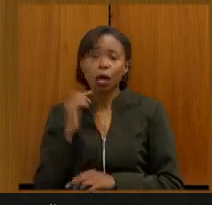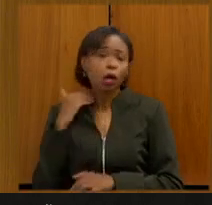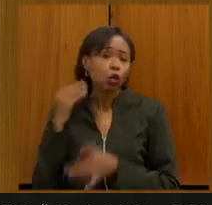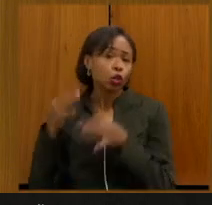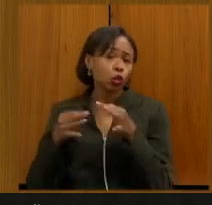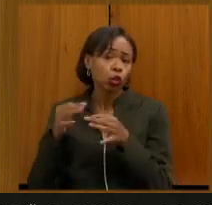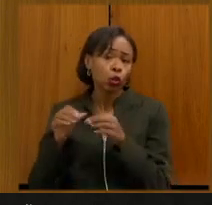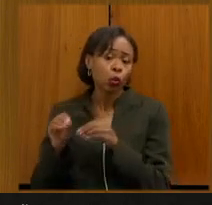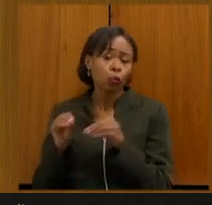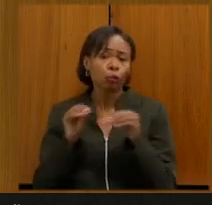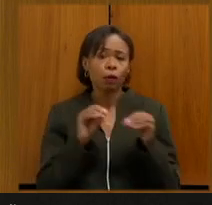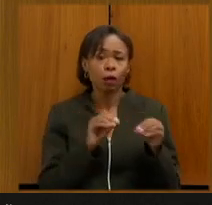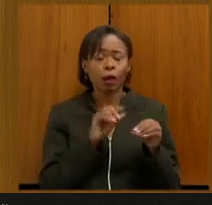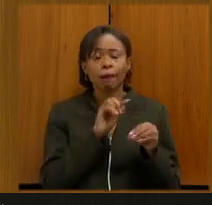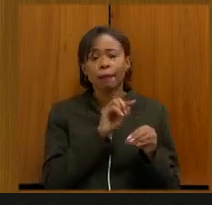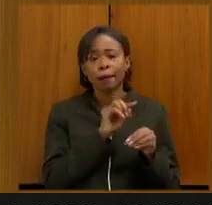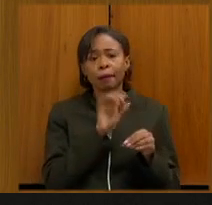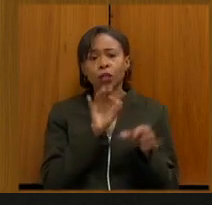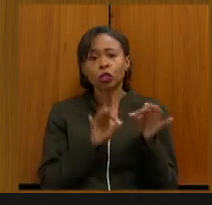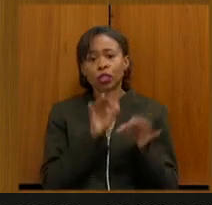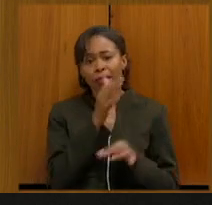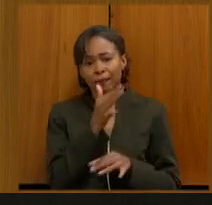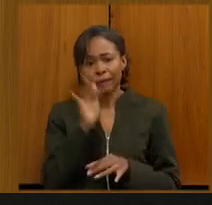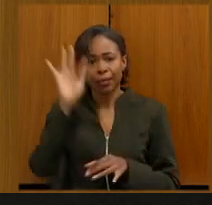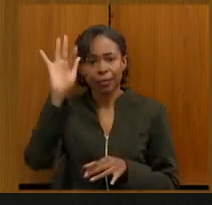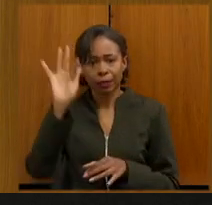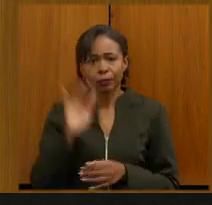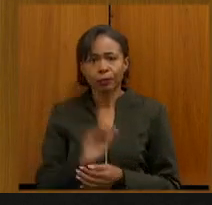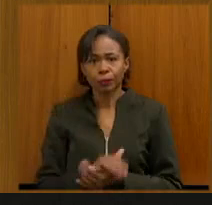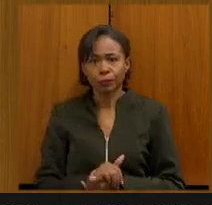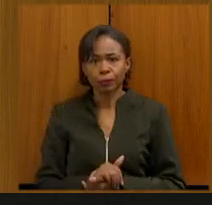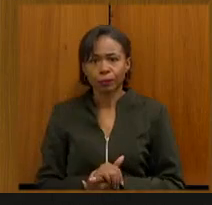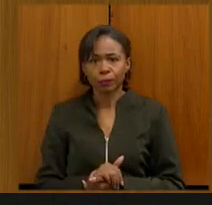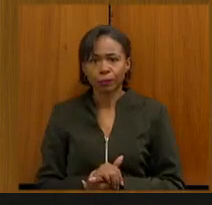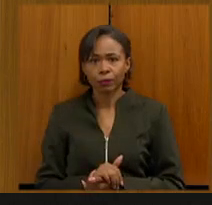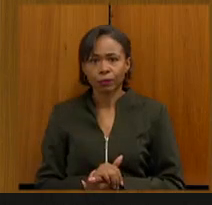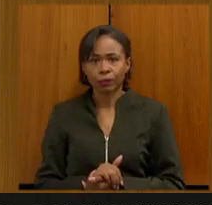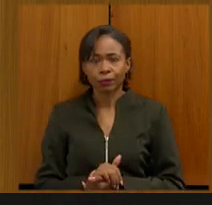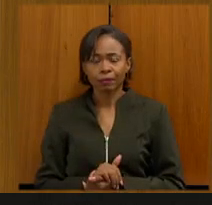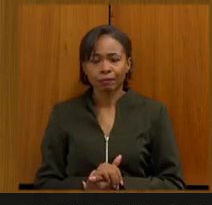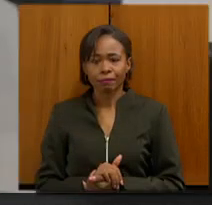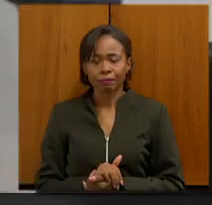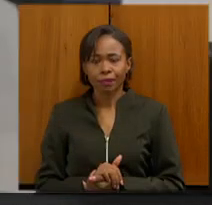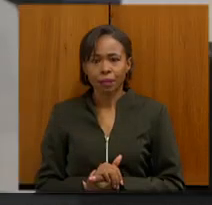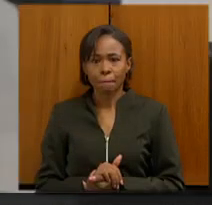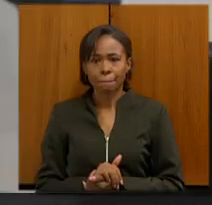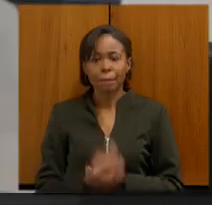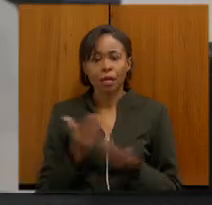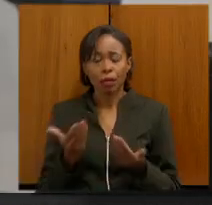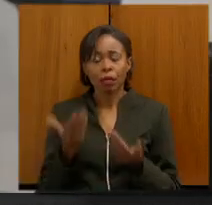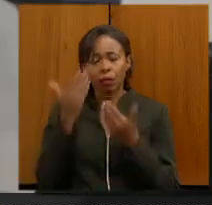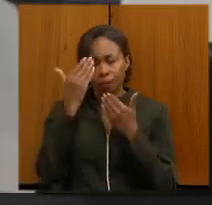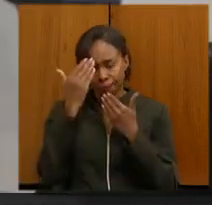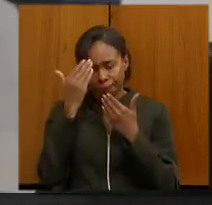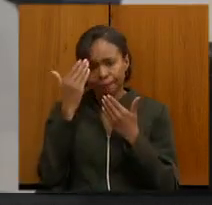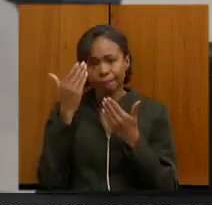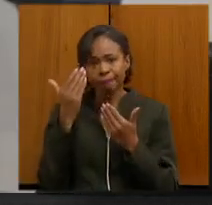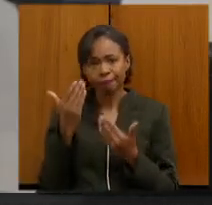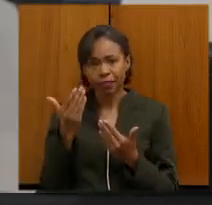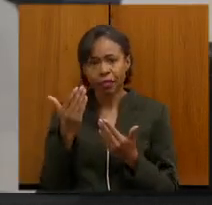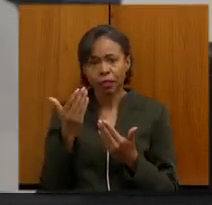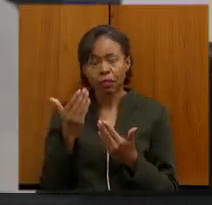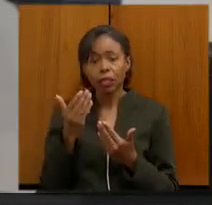e foi para Justiça Federal mas eu vou encaminhar para você sossegada tudo tá mas é isso eu quero agradecer